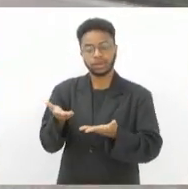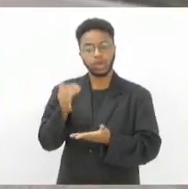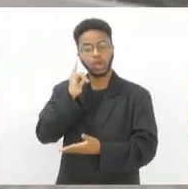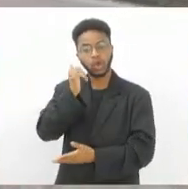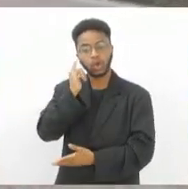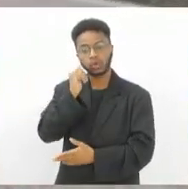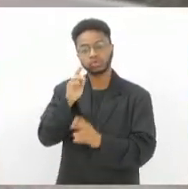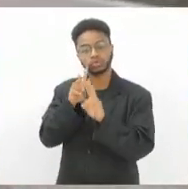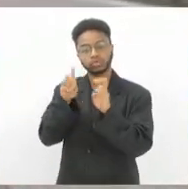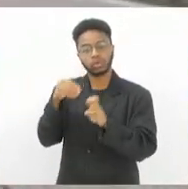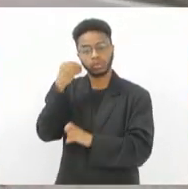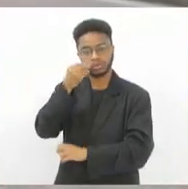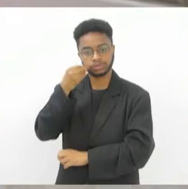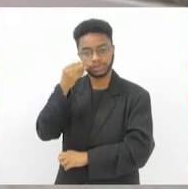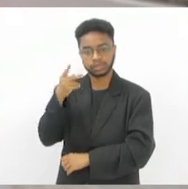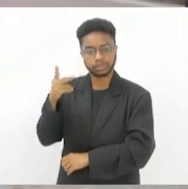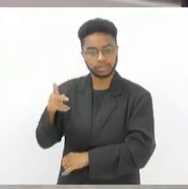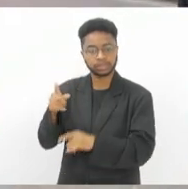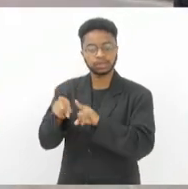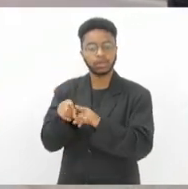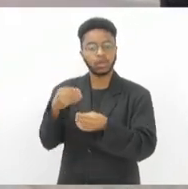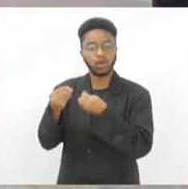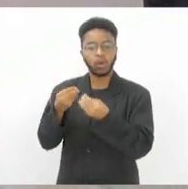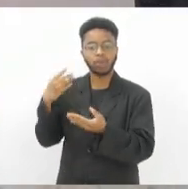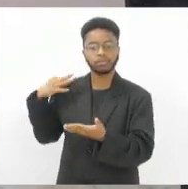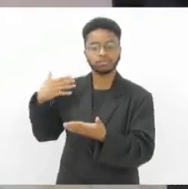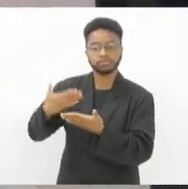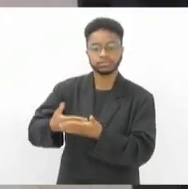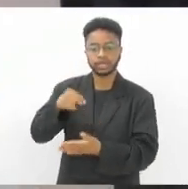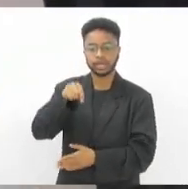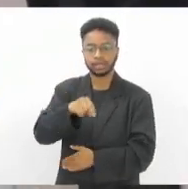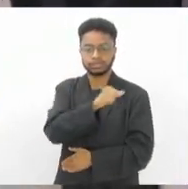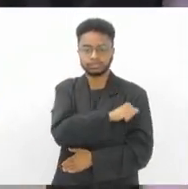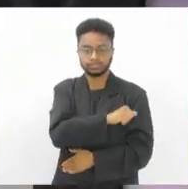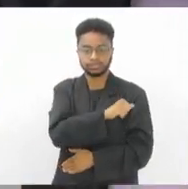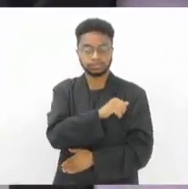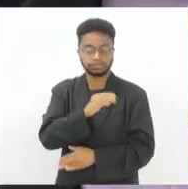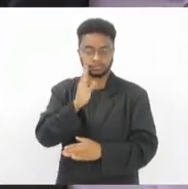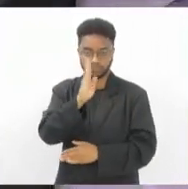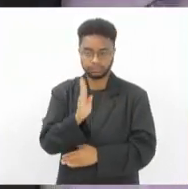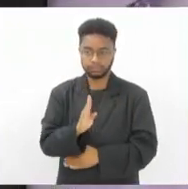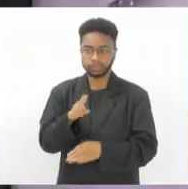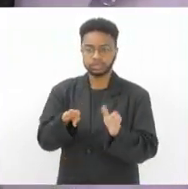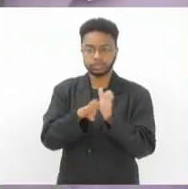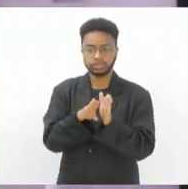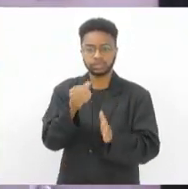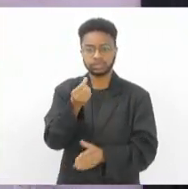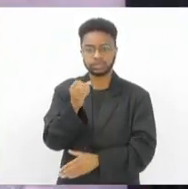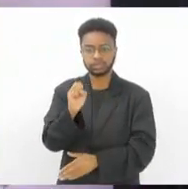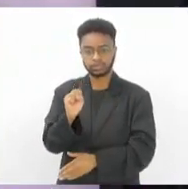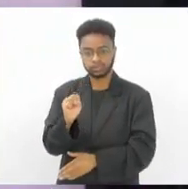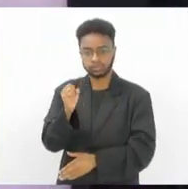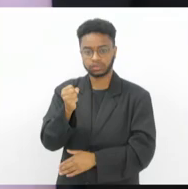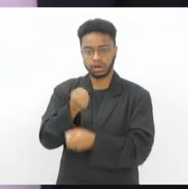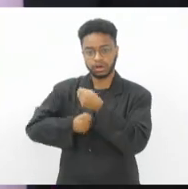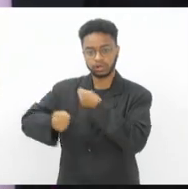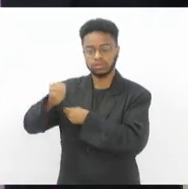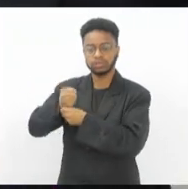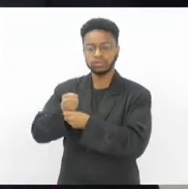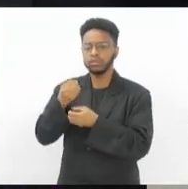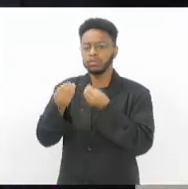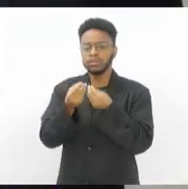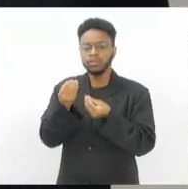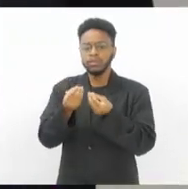pra gente sobre essa experiência e sobre essa sua jornada aqui no Brasil. Você chegou no Brasil há 68 anos atrás. Como é que foi essa recepção? O senhor teve